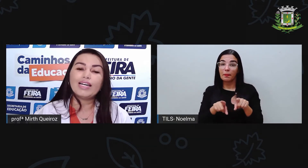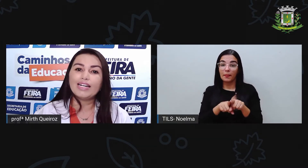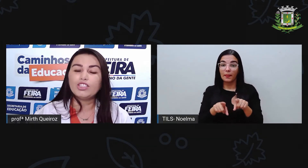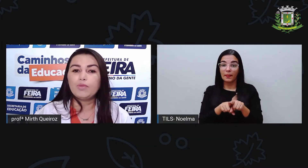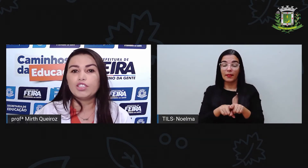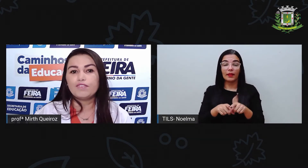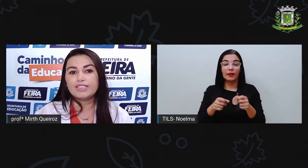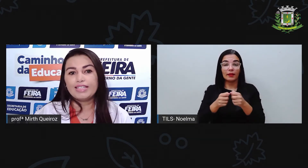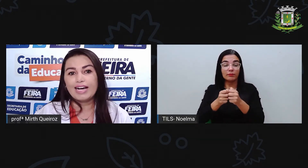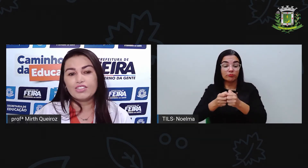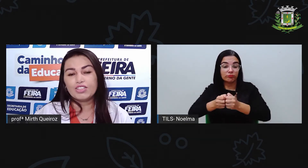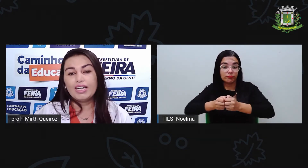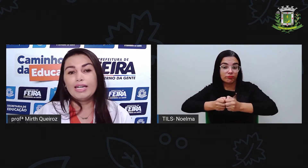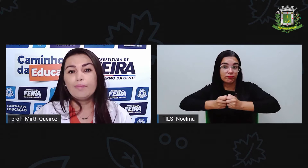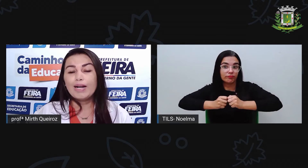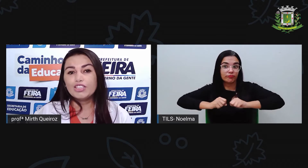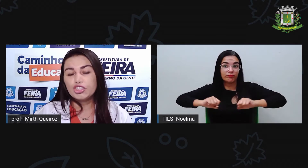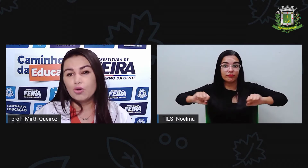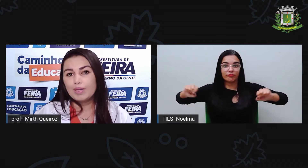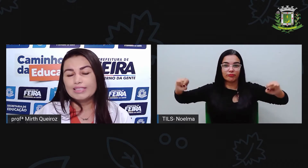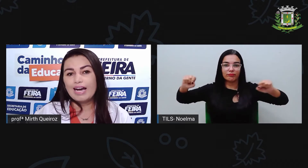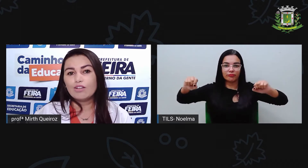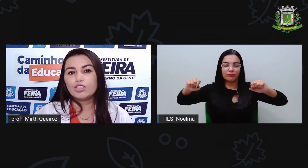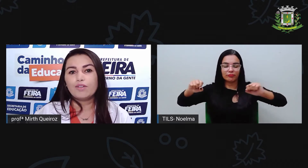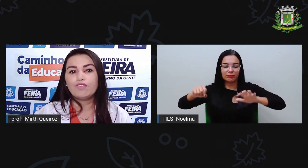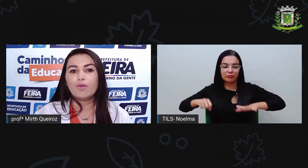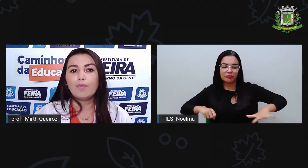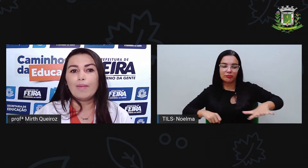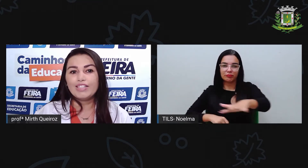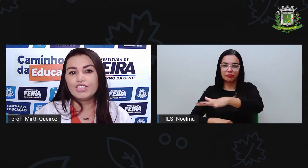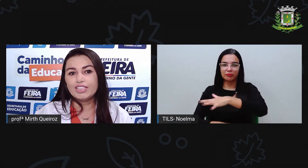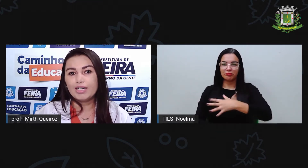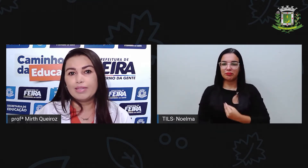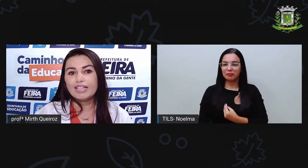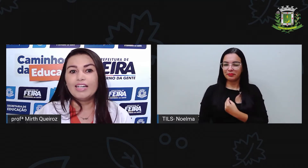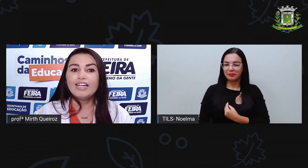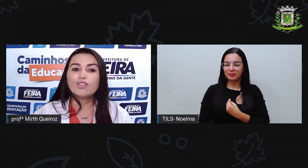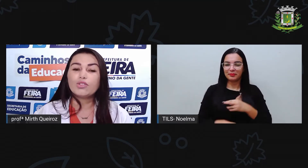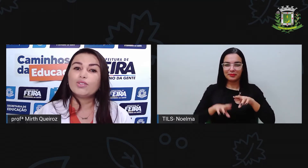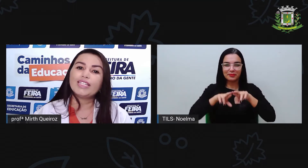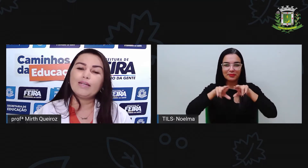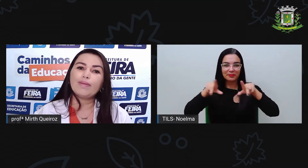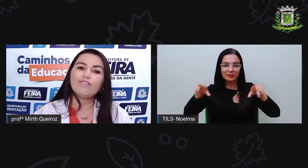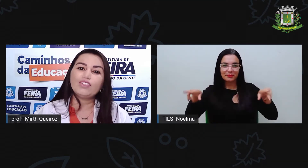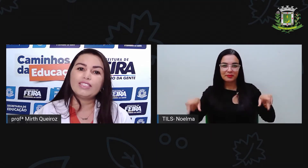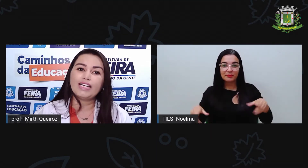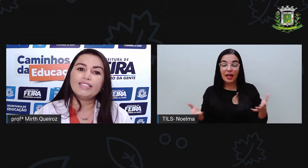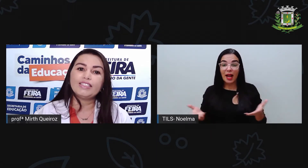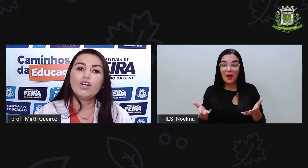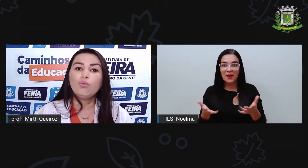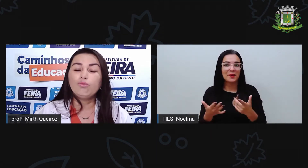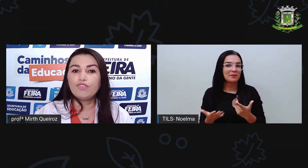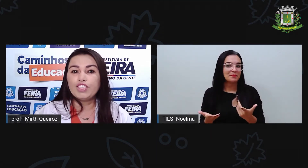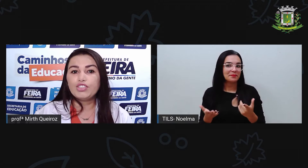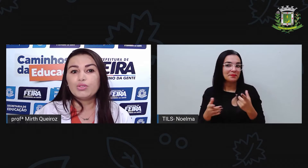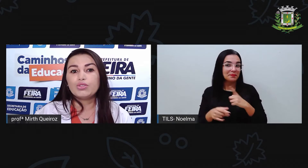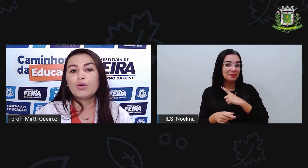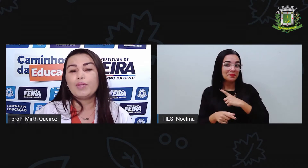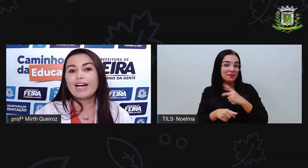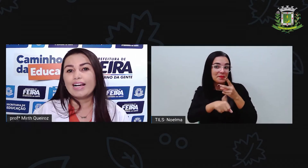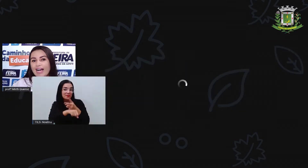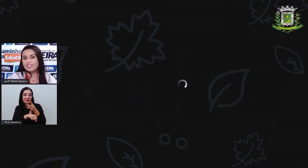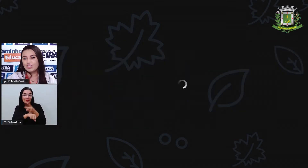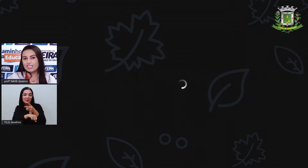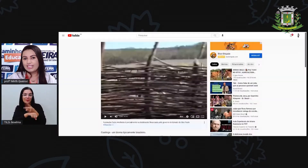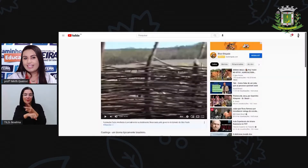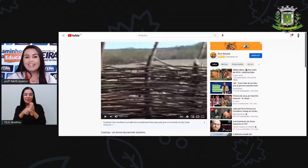uma grande biodiversidade. E para a gente começar a aula de uma forma mais dinâmica, eu trouxe aqui para vocês um vídeo sobre